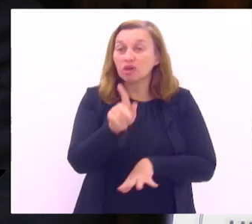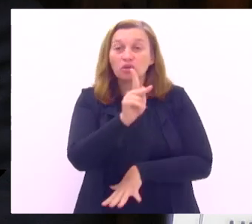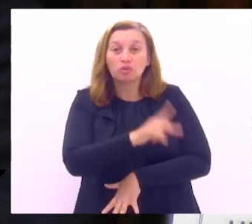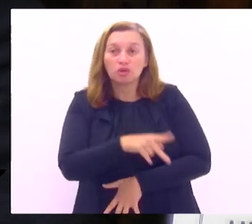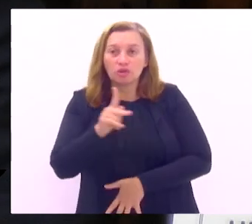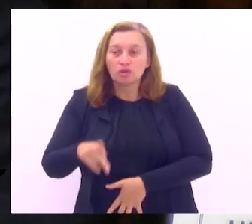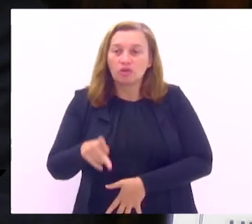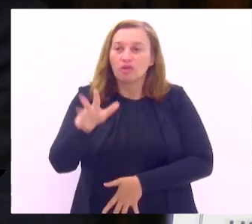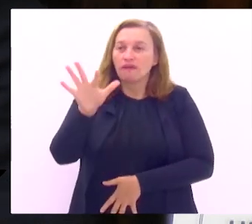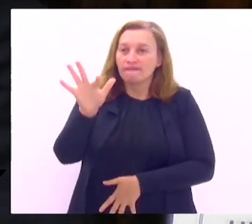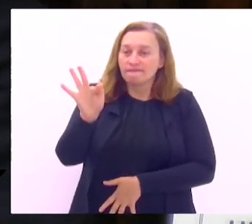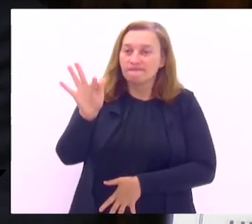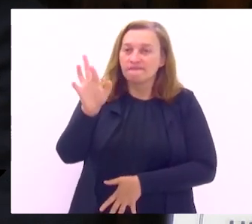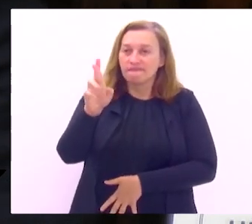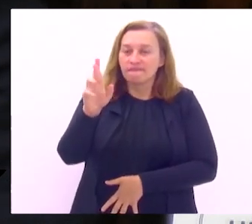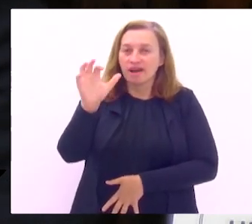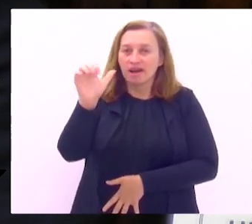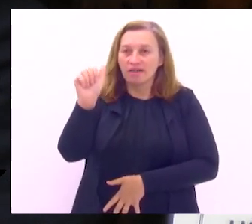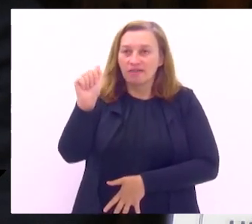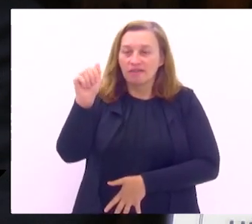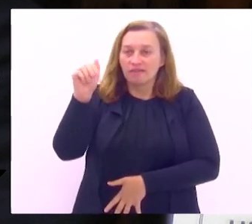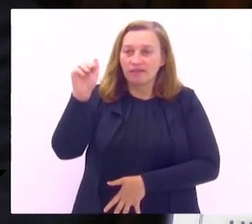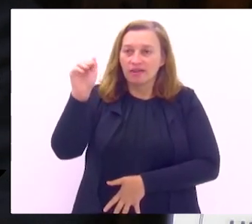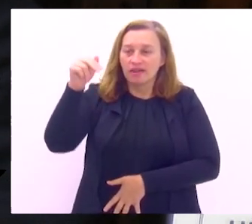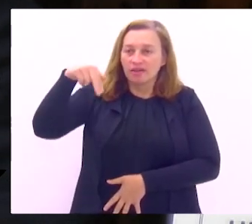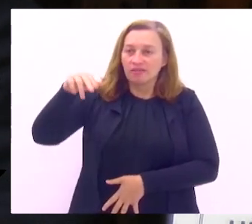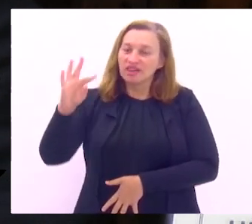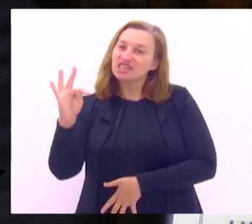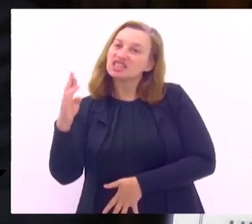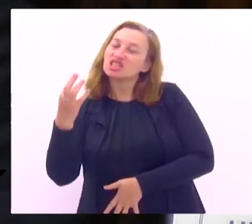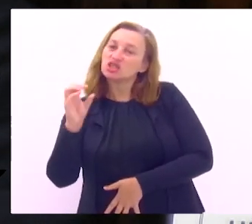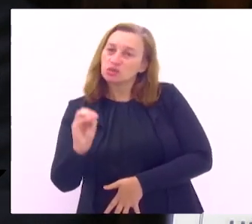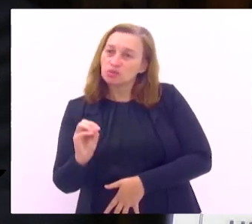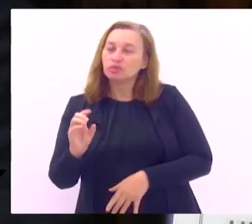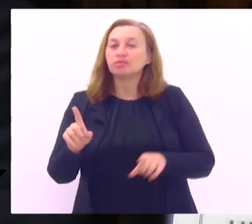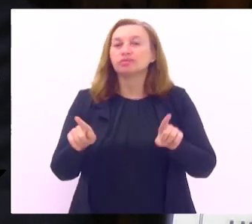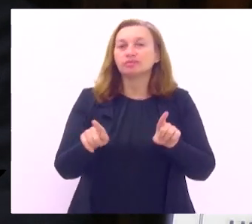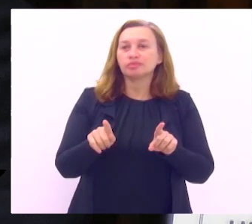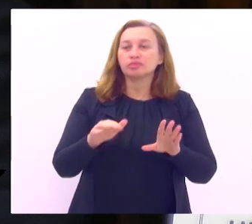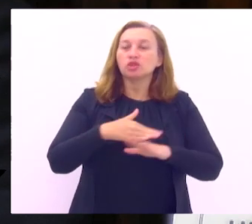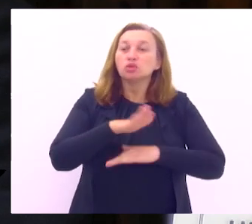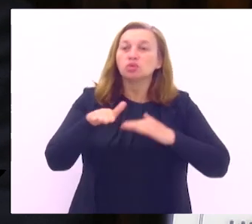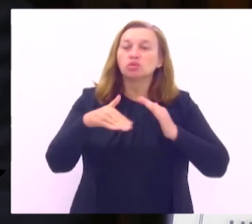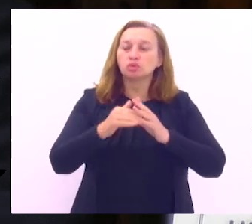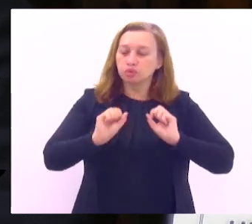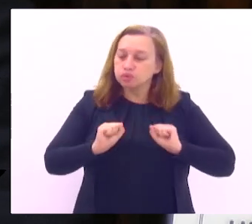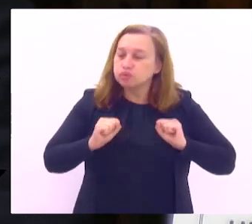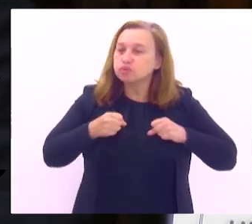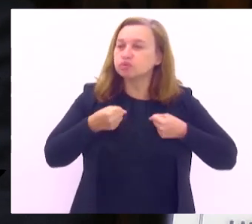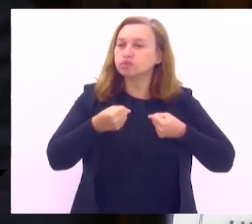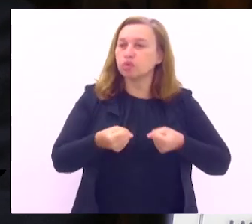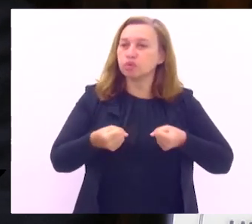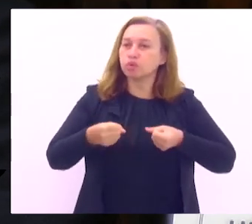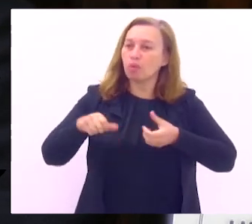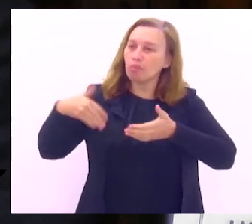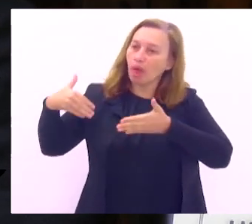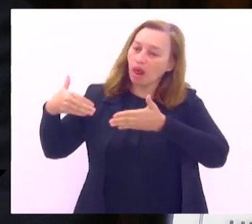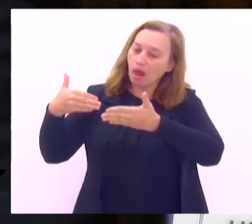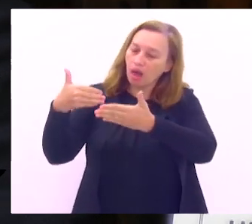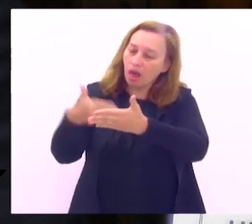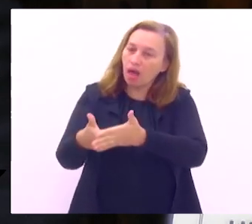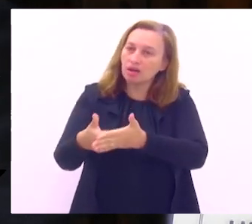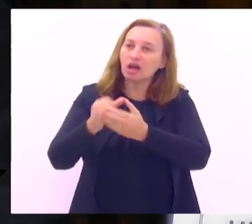professor Francisco, Chiquinho, e que todos se empenharam, né, ao longo de muito